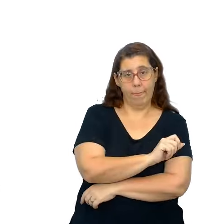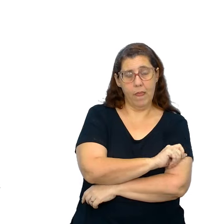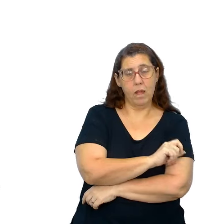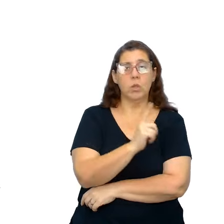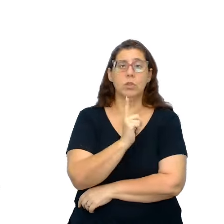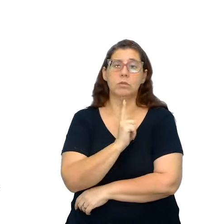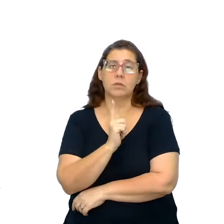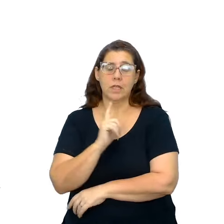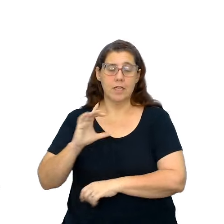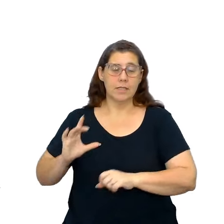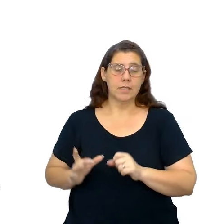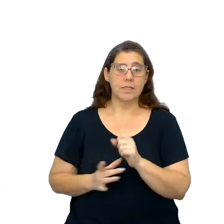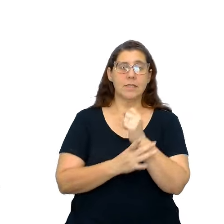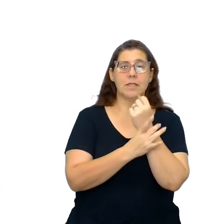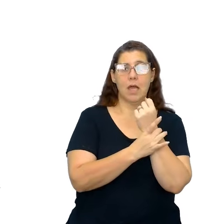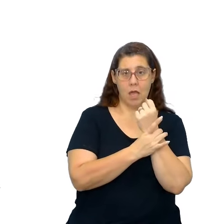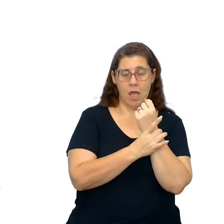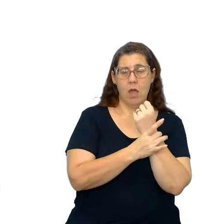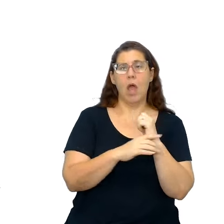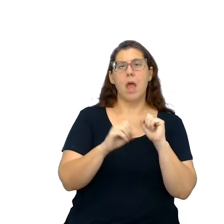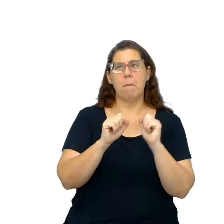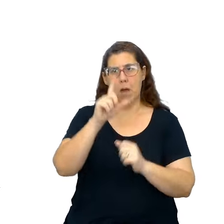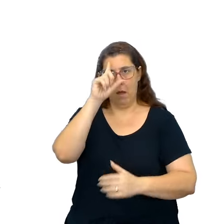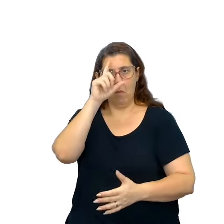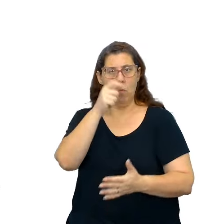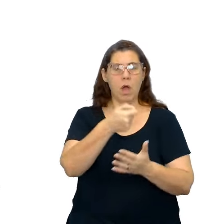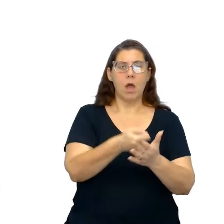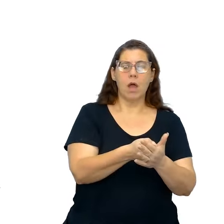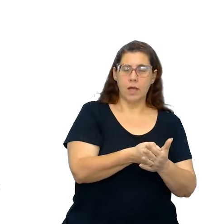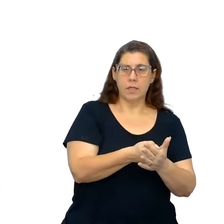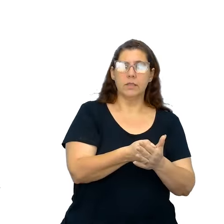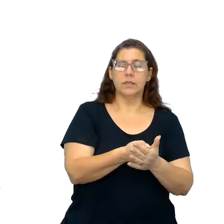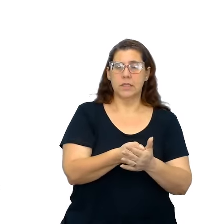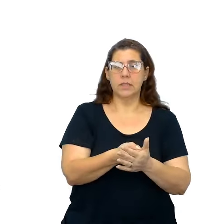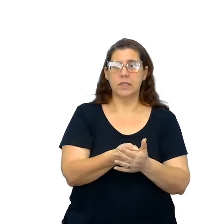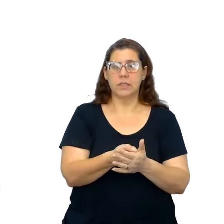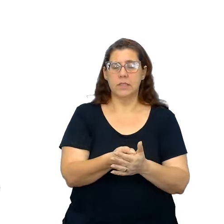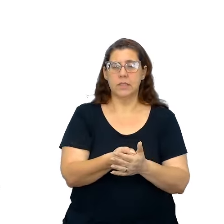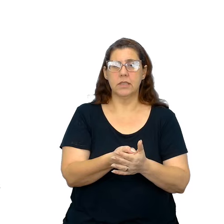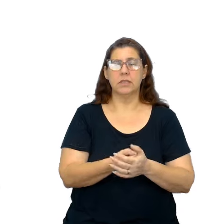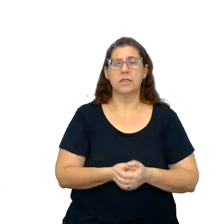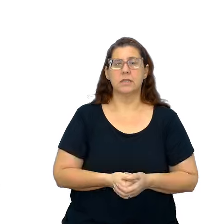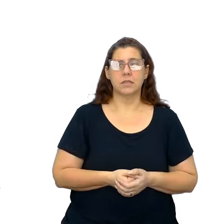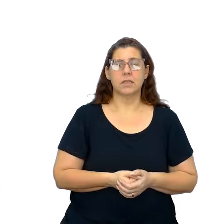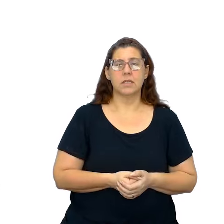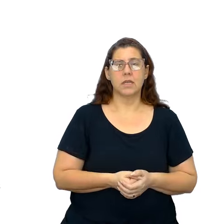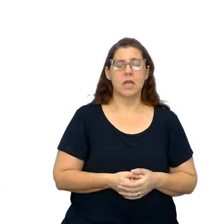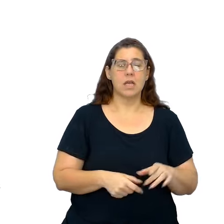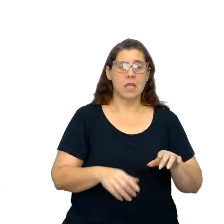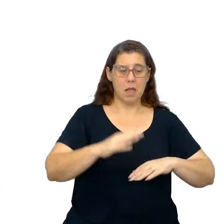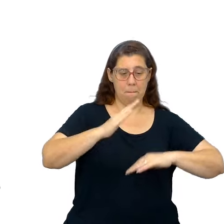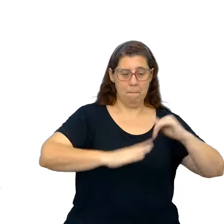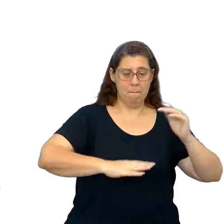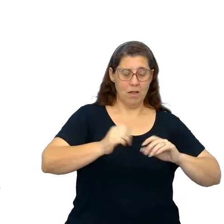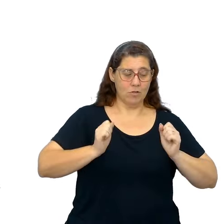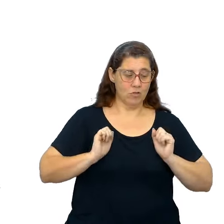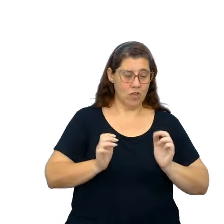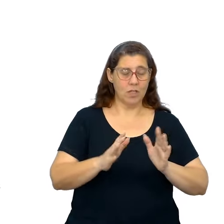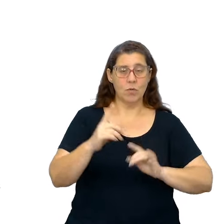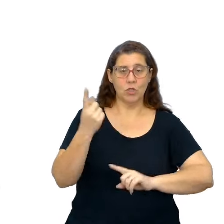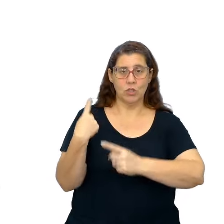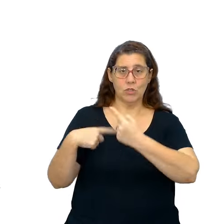tenha segurança, para que ele possa tomar a decisão, partir para o plano de ação e desenvolver